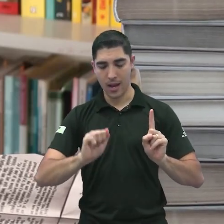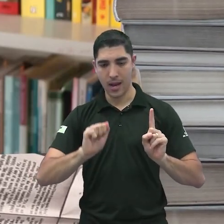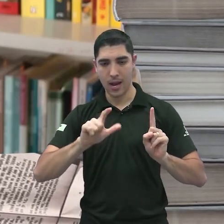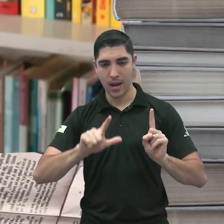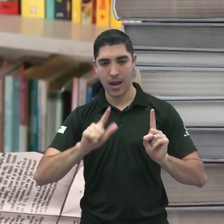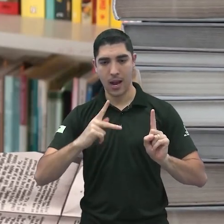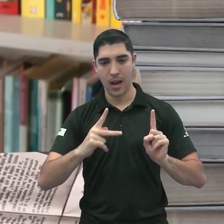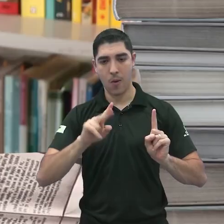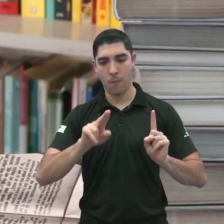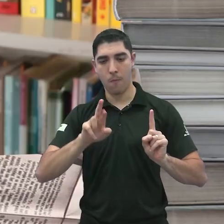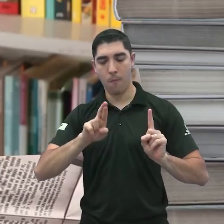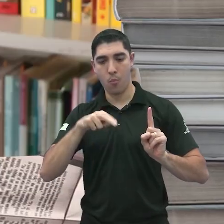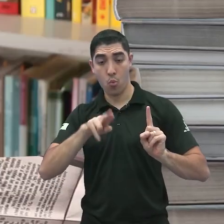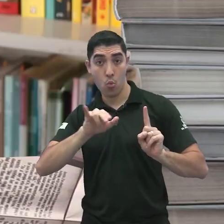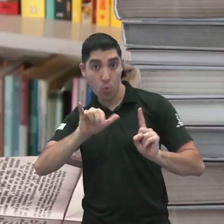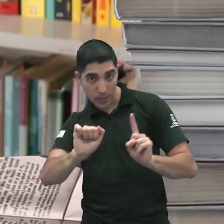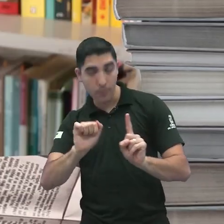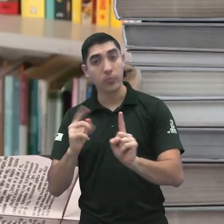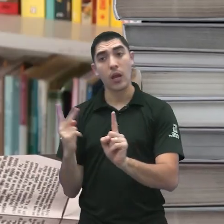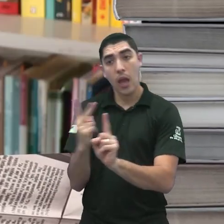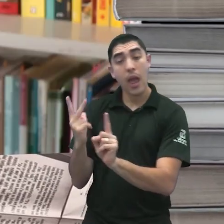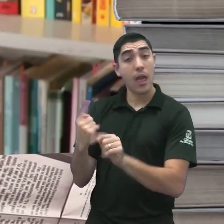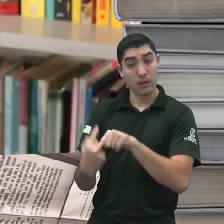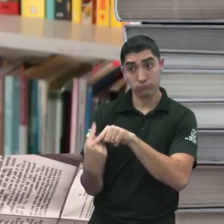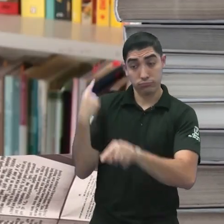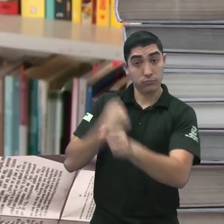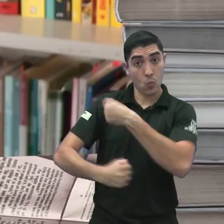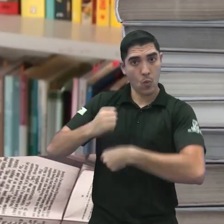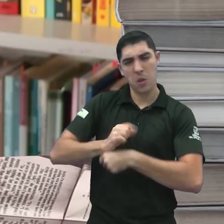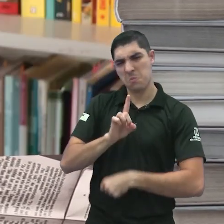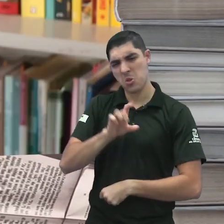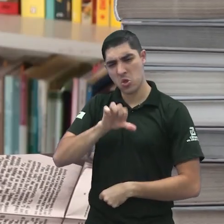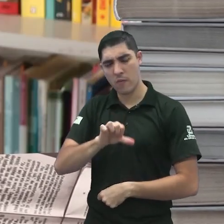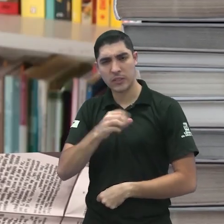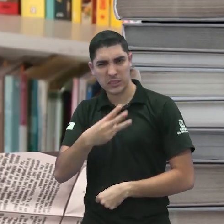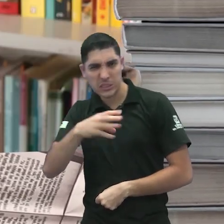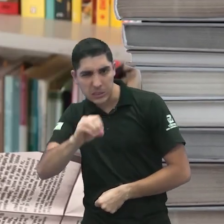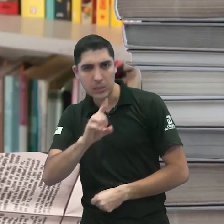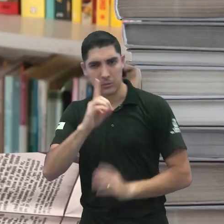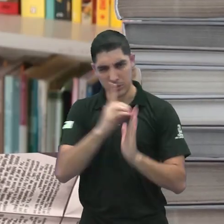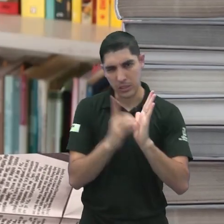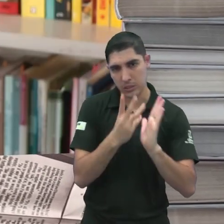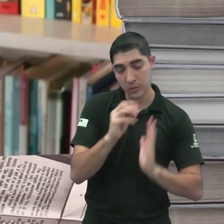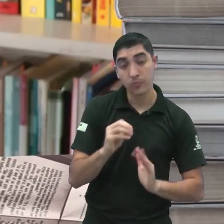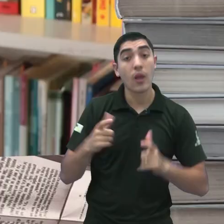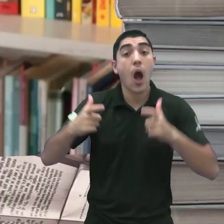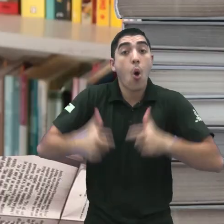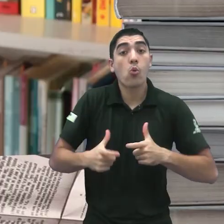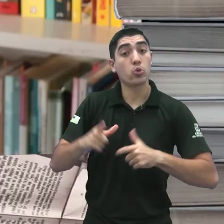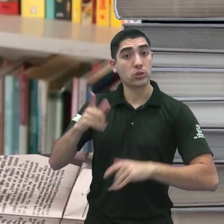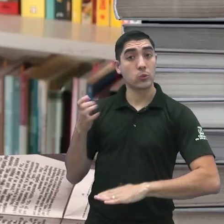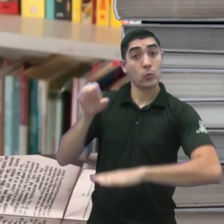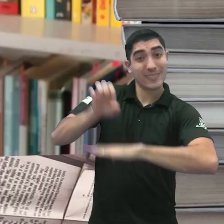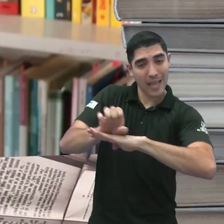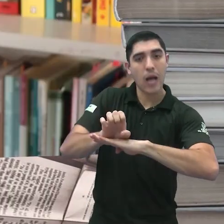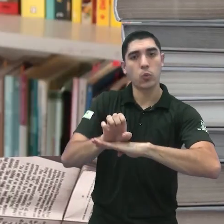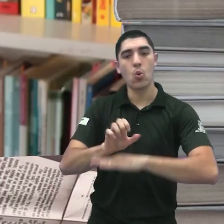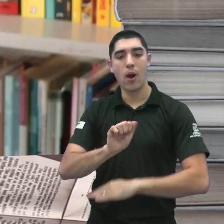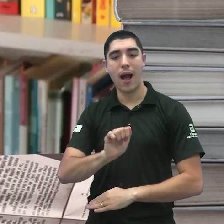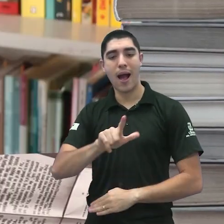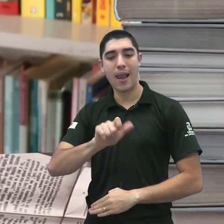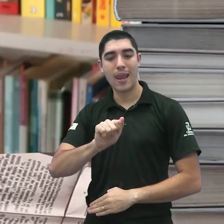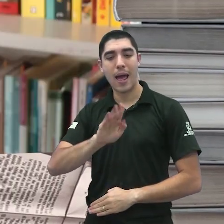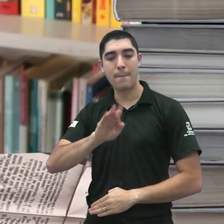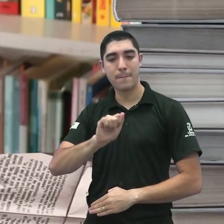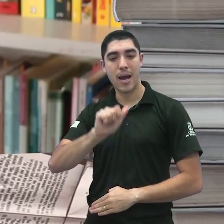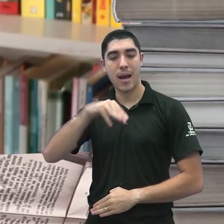relações familiares que se estabeleciam na década de 30 nos Estados Unidos, em regiões como Alabama. E surge também uma outra figura importante